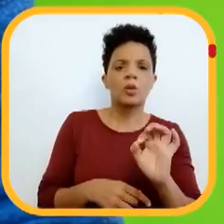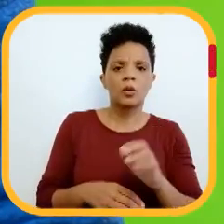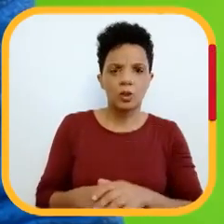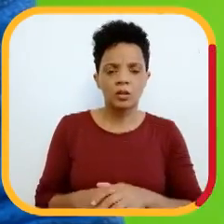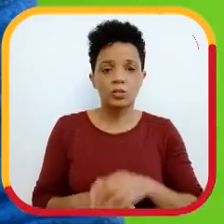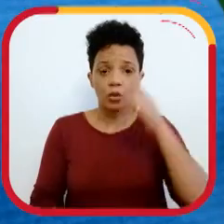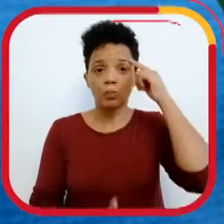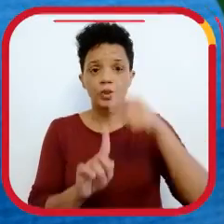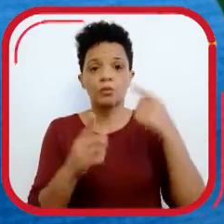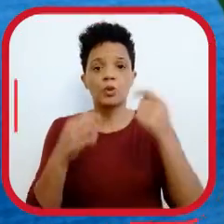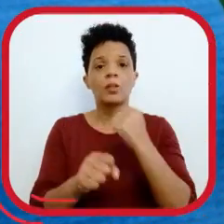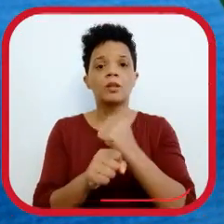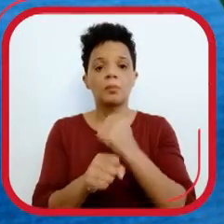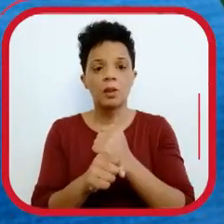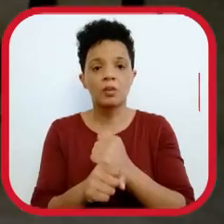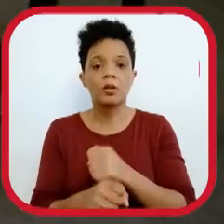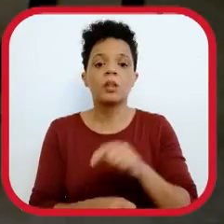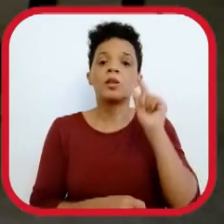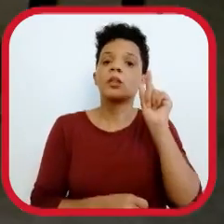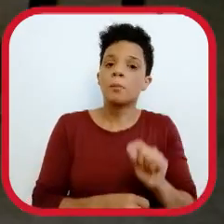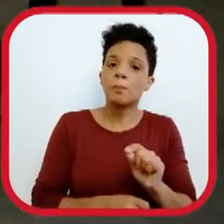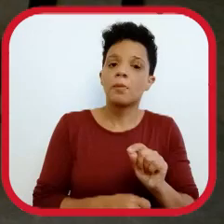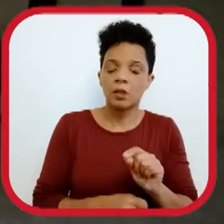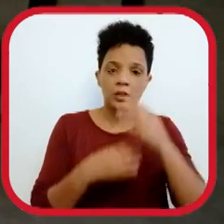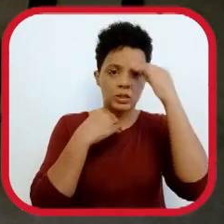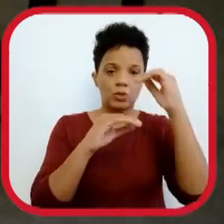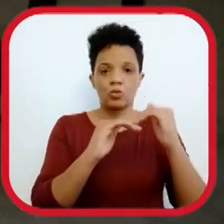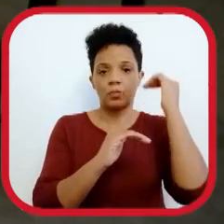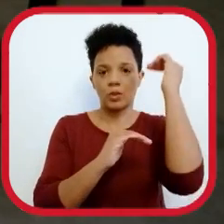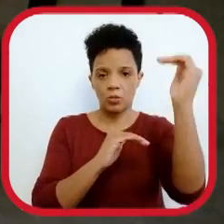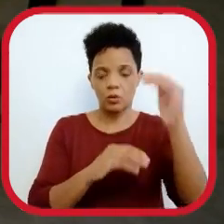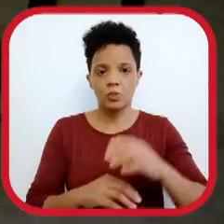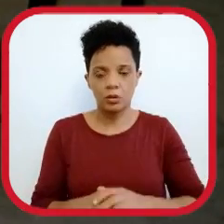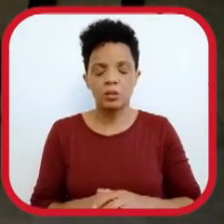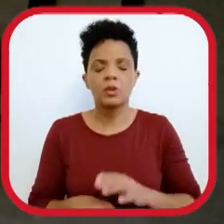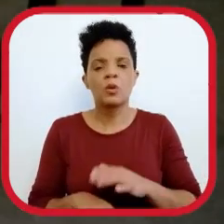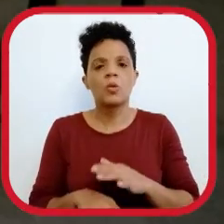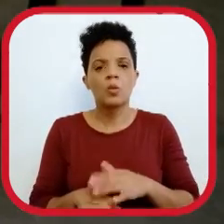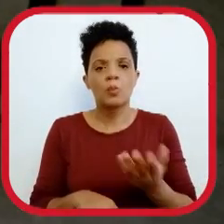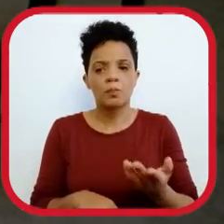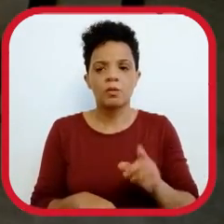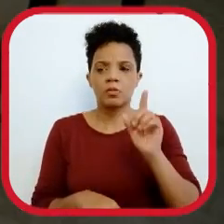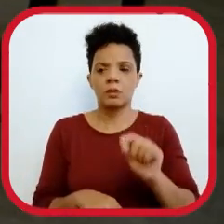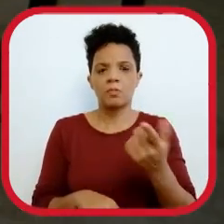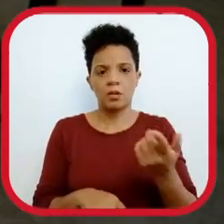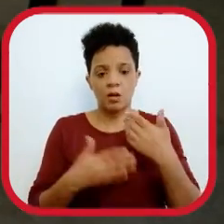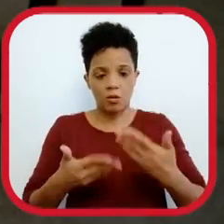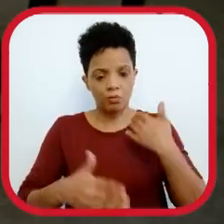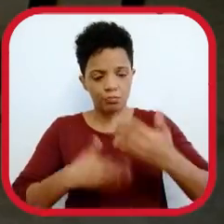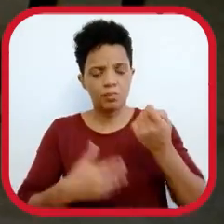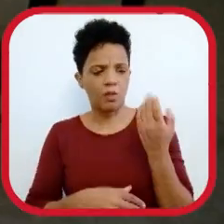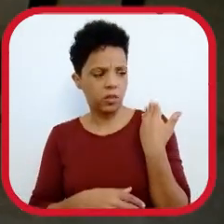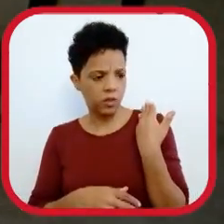E as cotas não se verificam apenas no contexto laboral, verificam-se também no ensino superior, quando também está